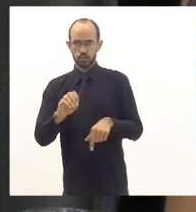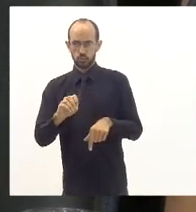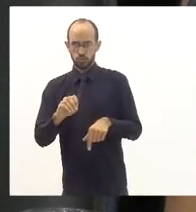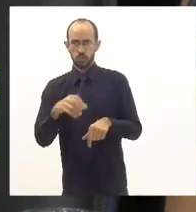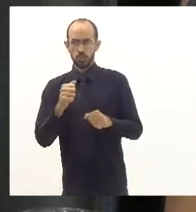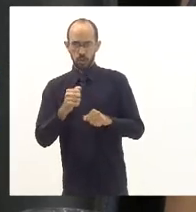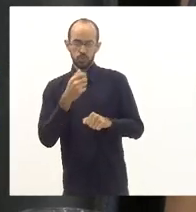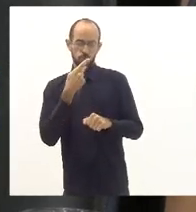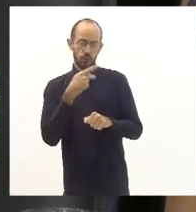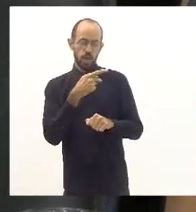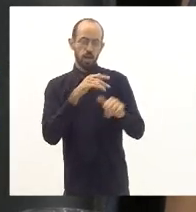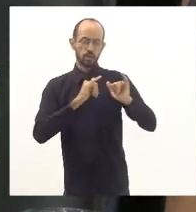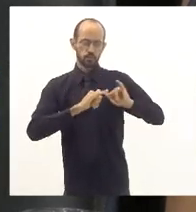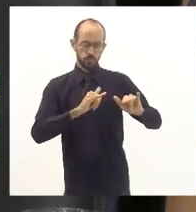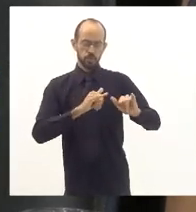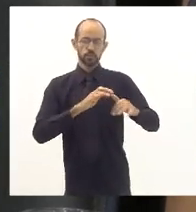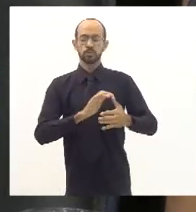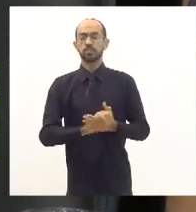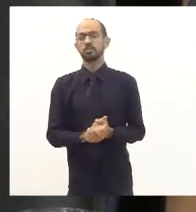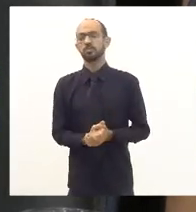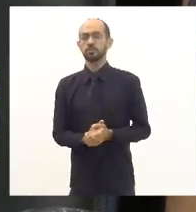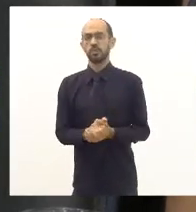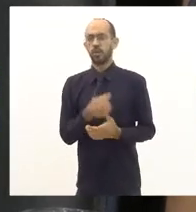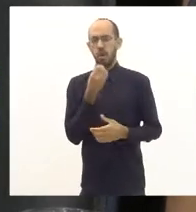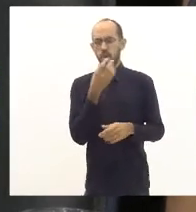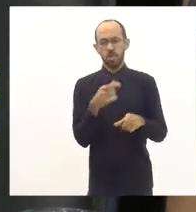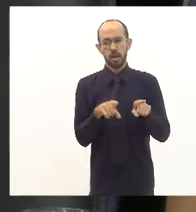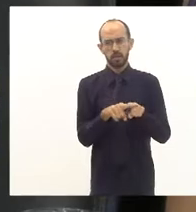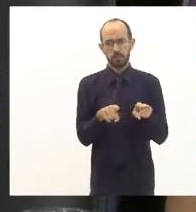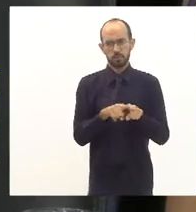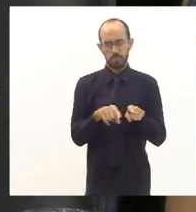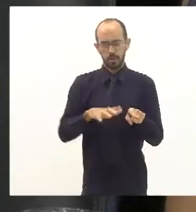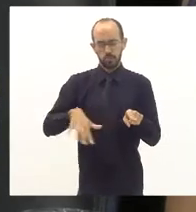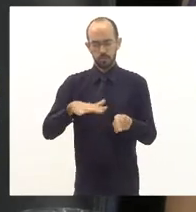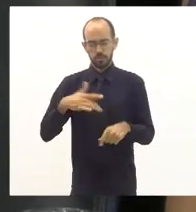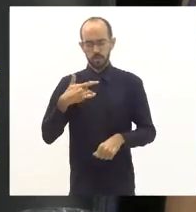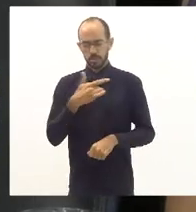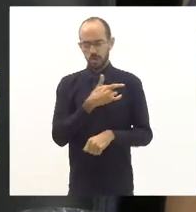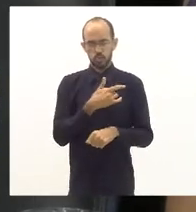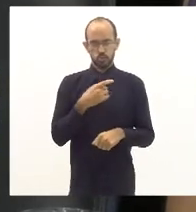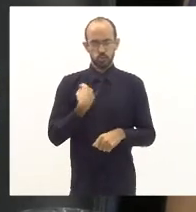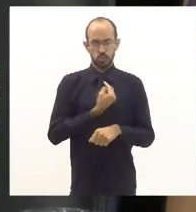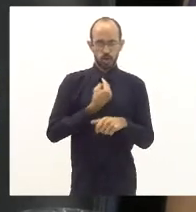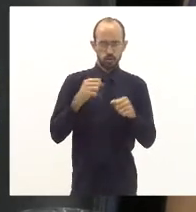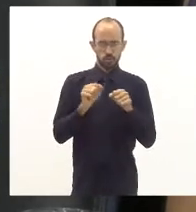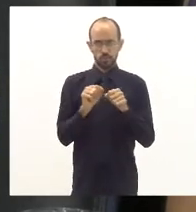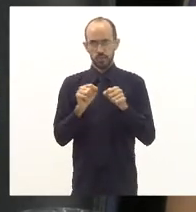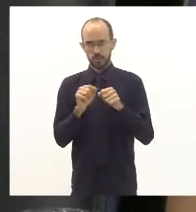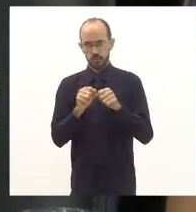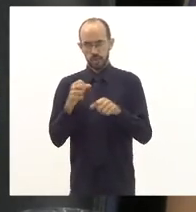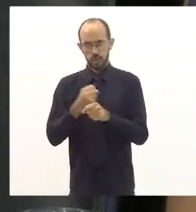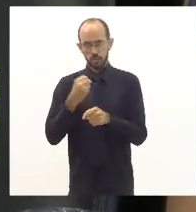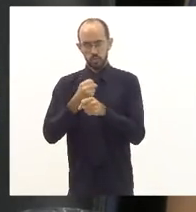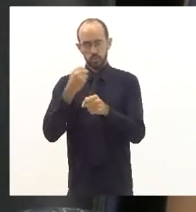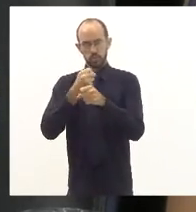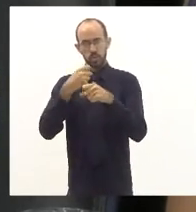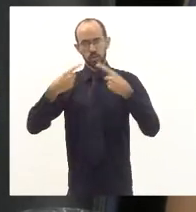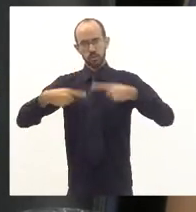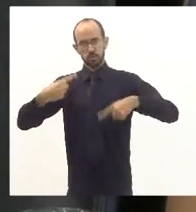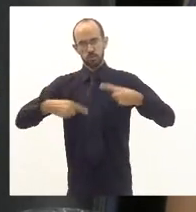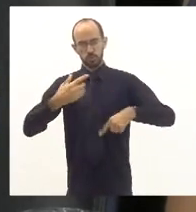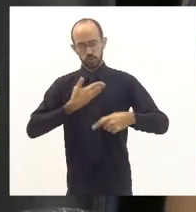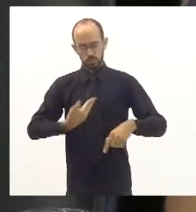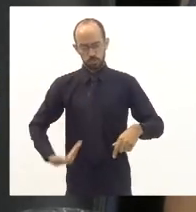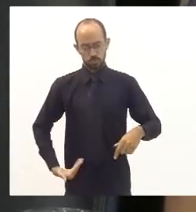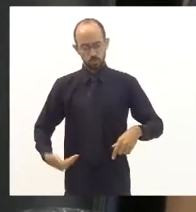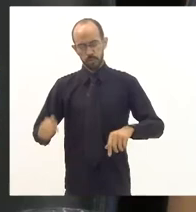Vou contar para vocês algumas coisas que a gente tem feito no âmbito da saúde para poder avançar na construção dessa política pública, considerando